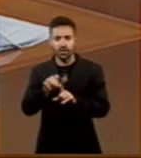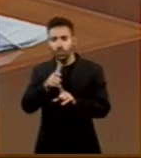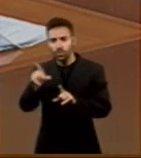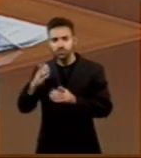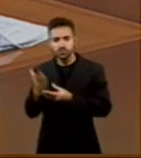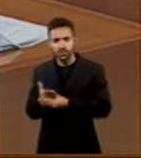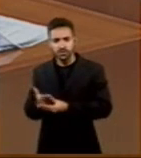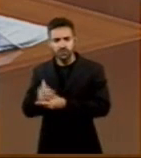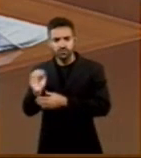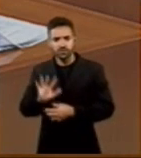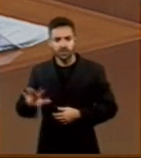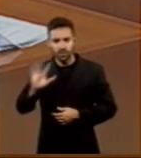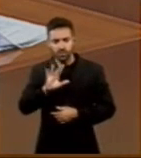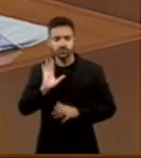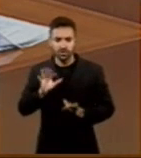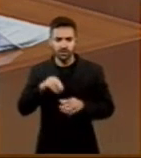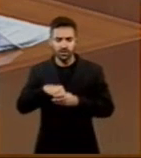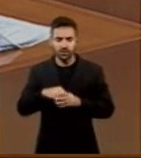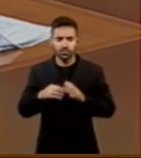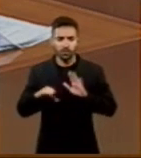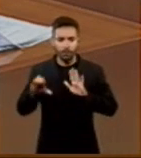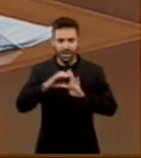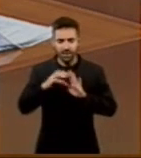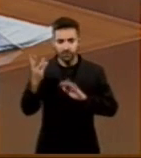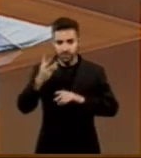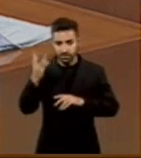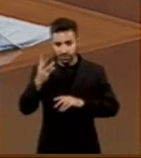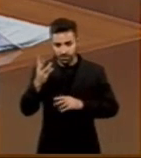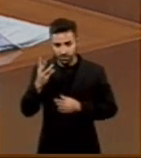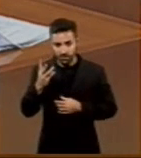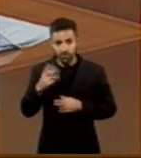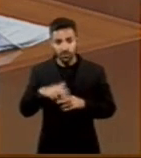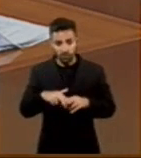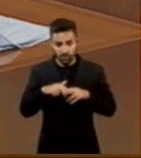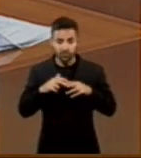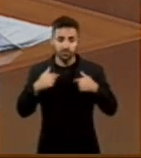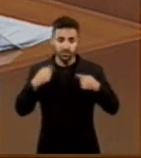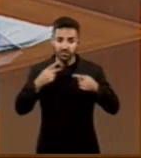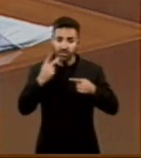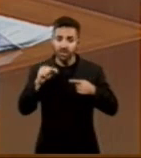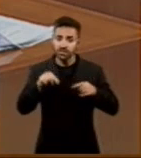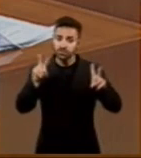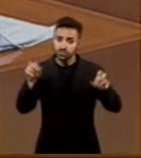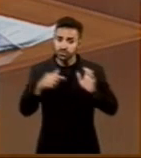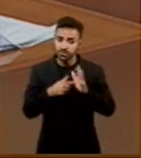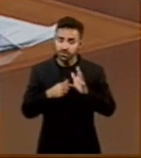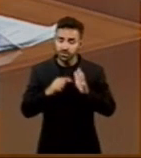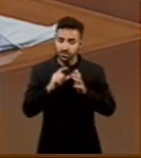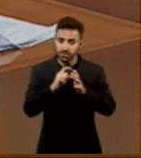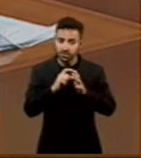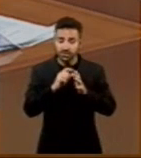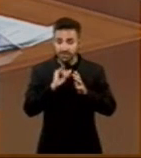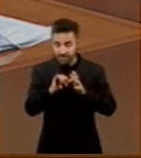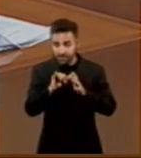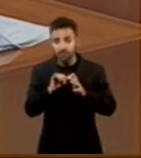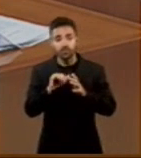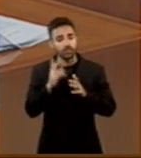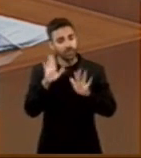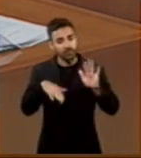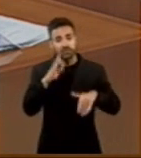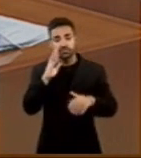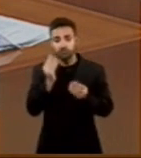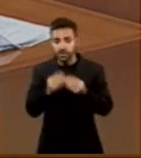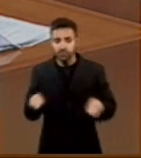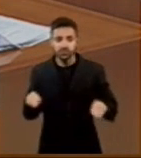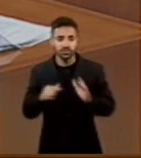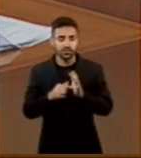Isso está lá no parágrafo 3º. Ele não citar esse dispositivo compromete a possibilidade do recurso. Portanto,